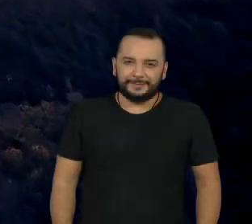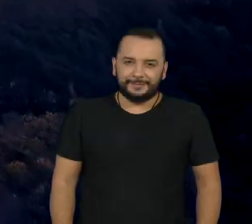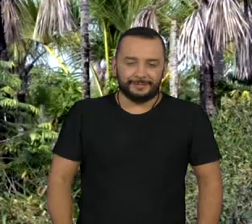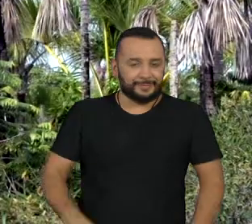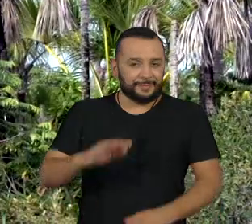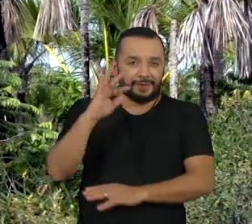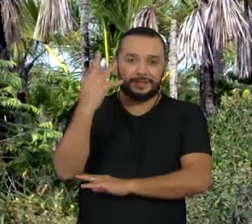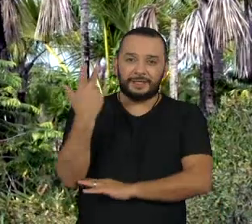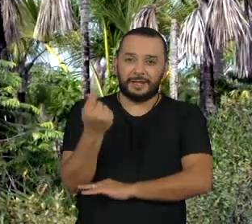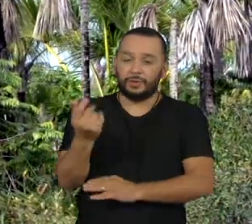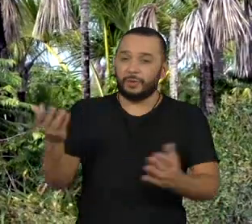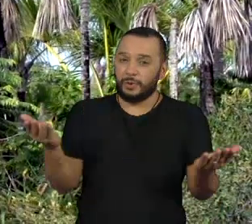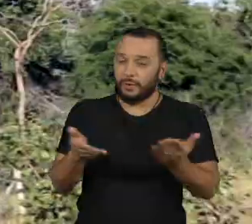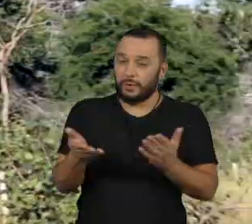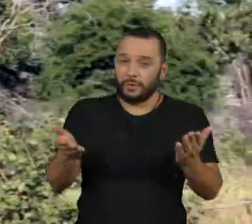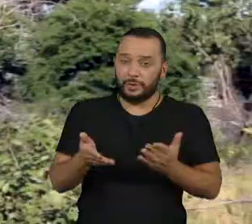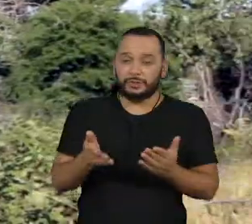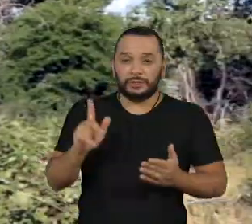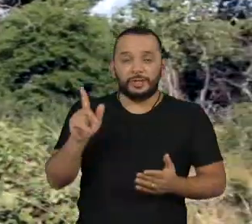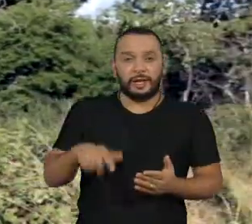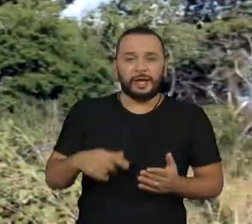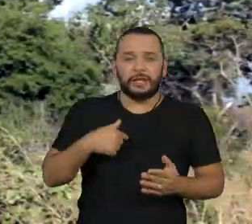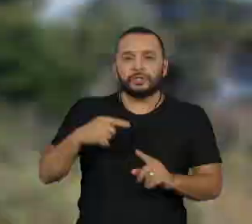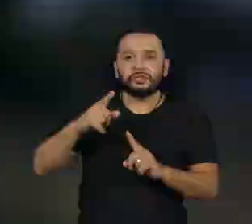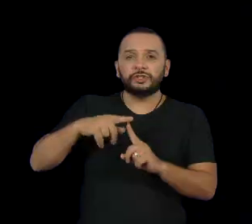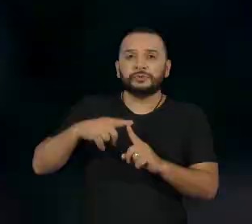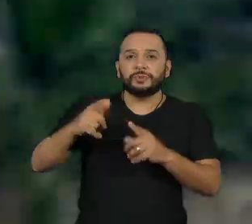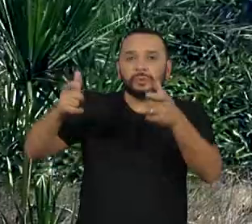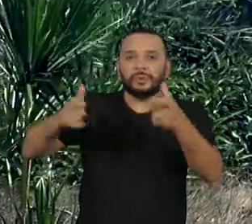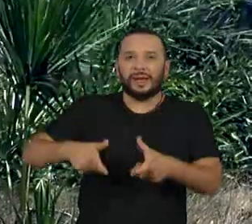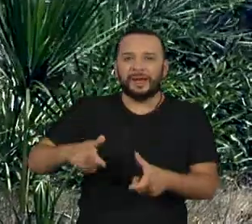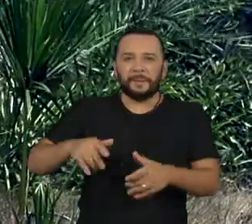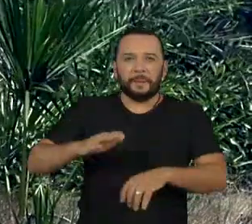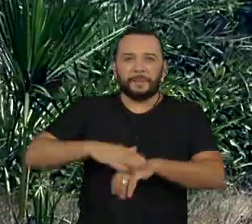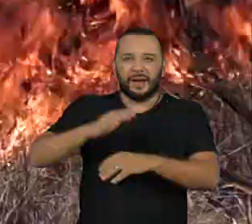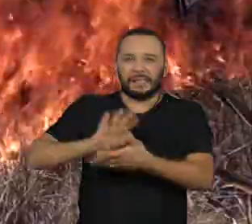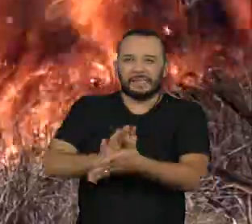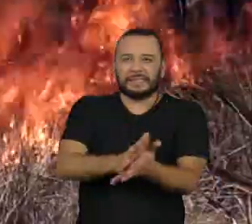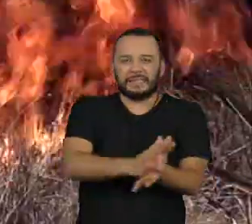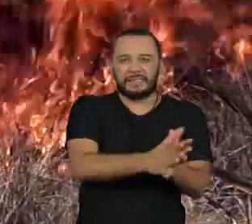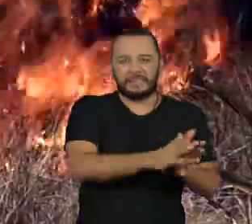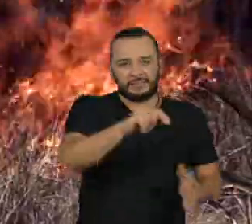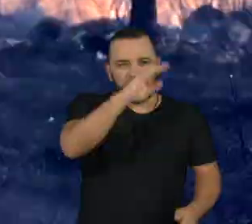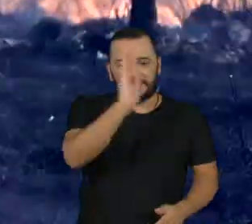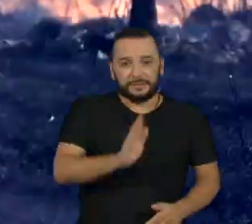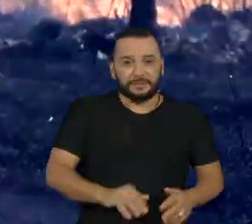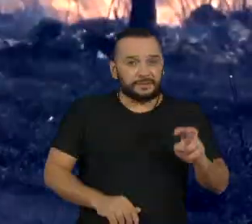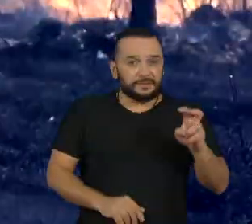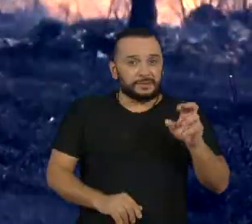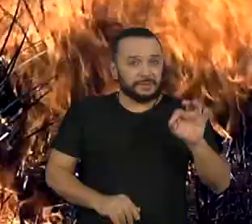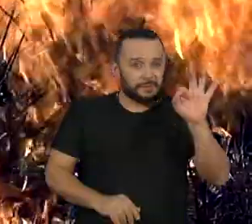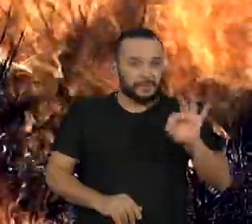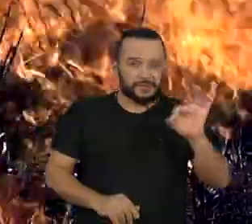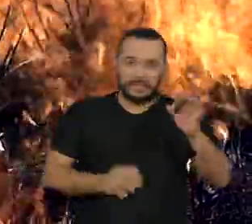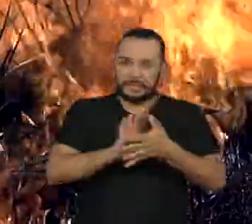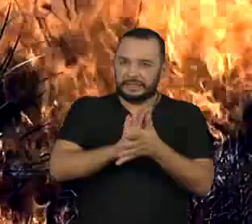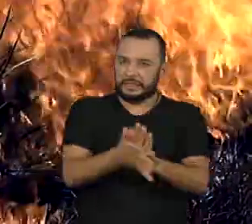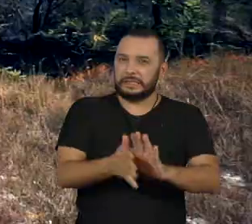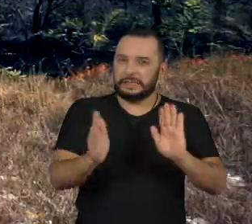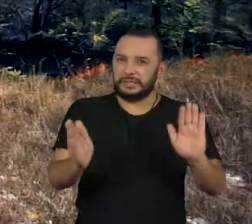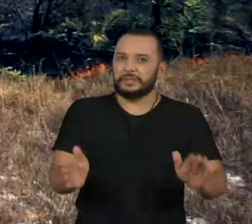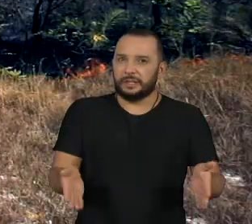Hoje é o bioma mais ameaçado que nós temos no Brasil. Nós já temos 50% do cerrado que já foi desmatado, já